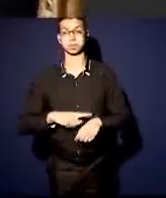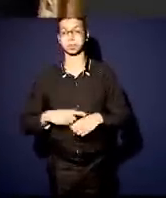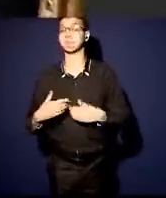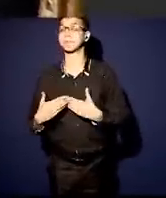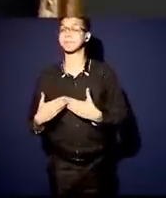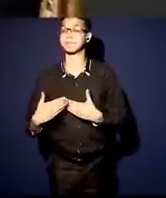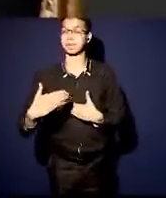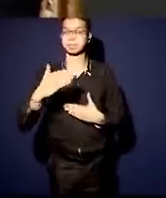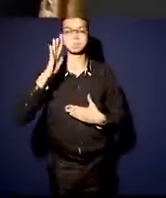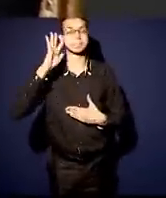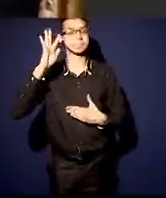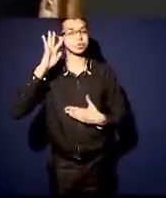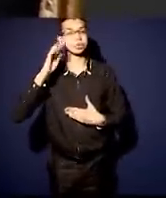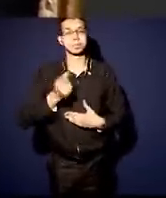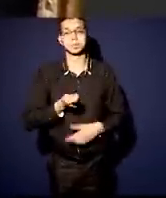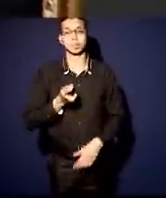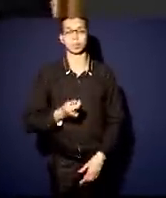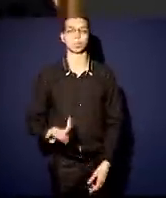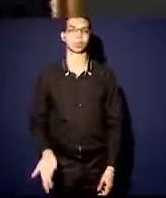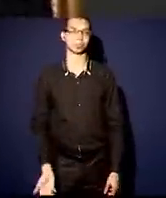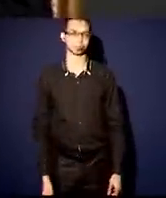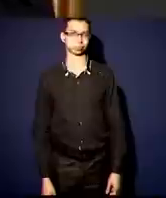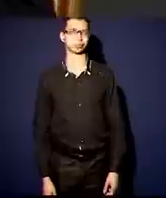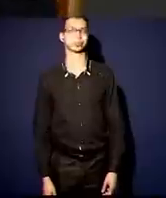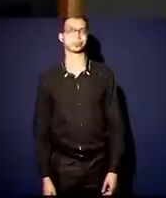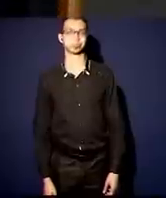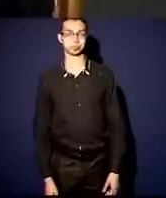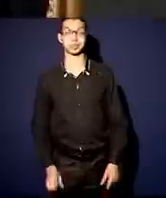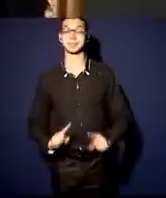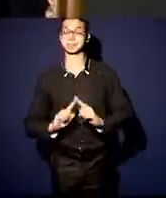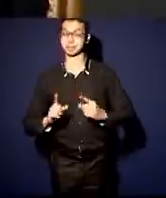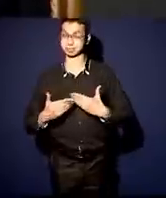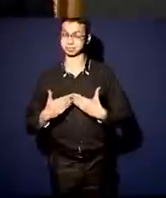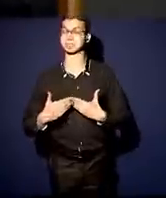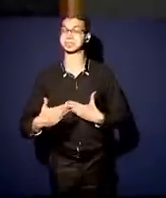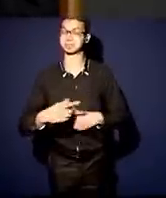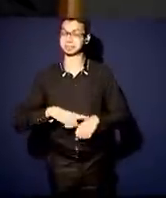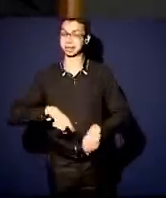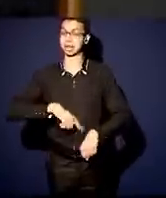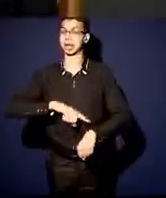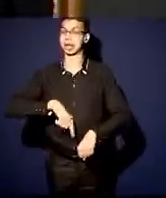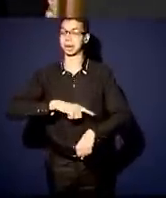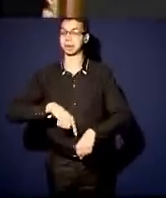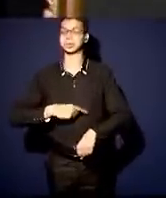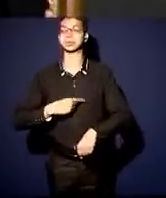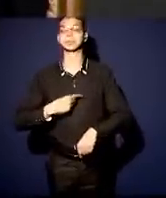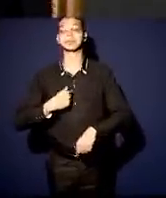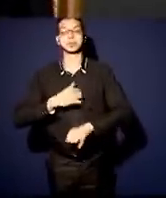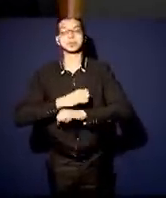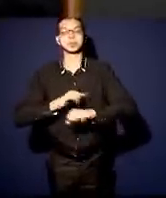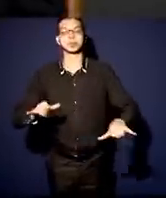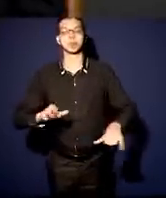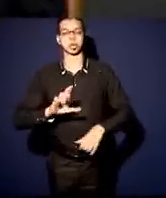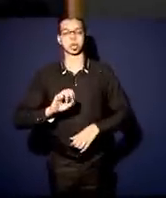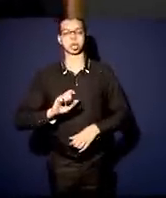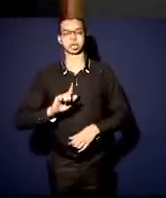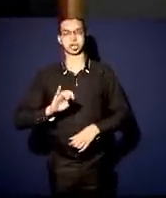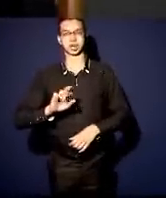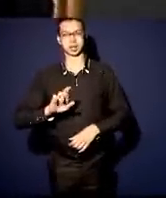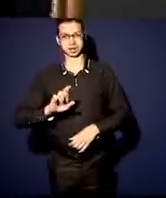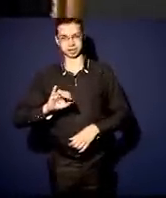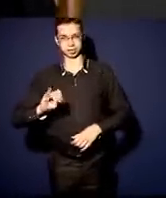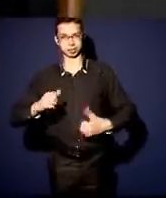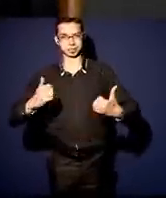do que a gente imagina. Né? Então, dito isso, como o Rogério mencionou, a gente vai falar de Brasil, de fato, né, olhando um cenário